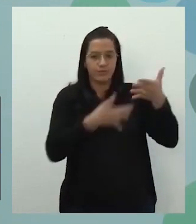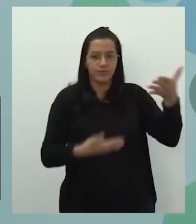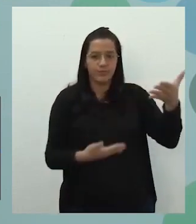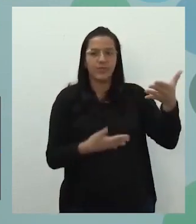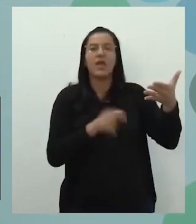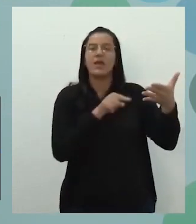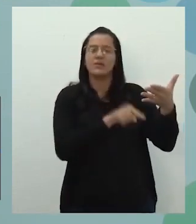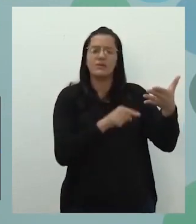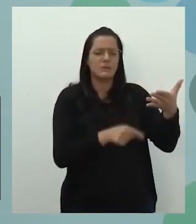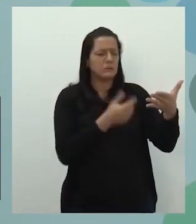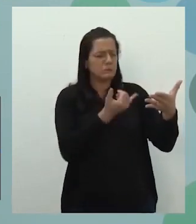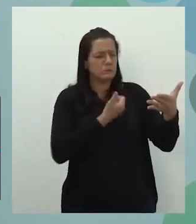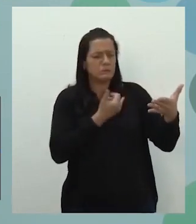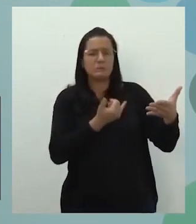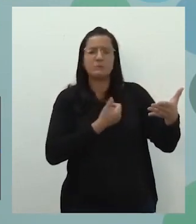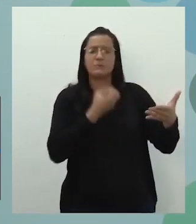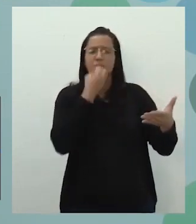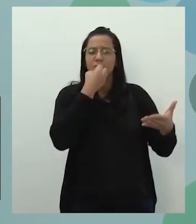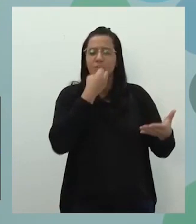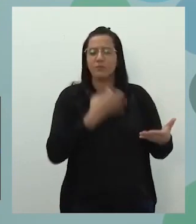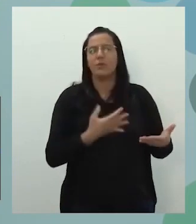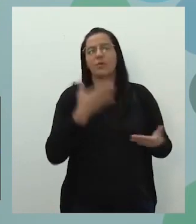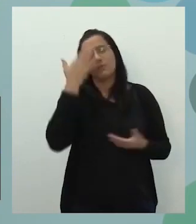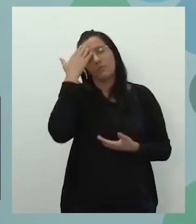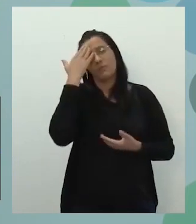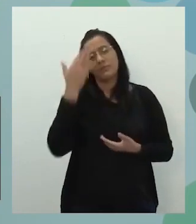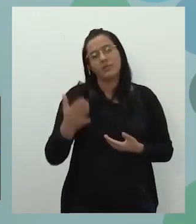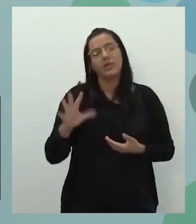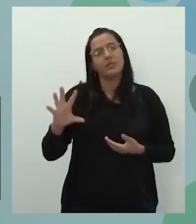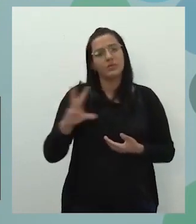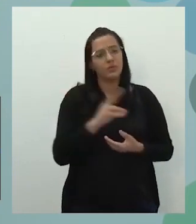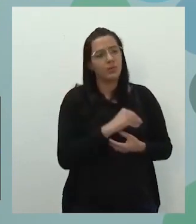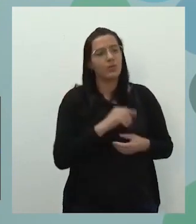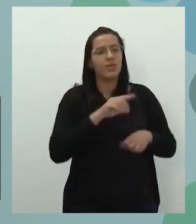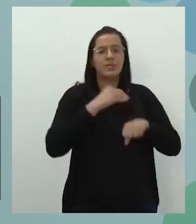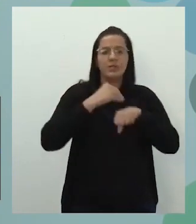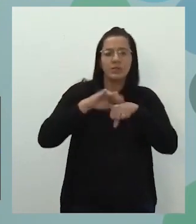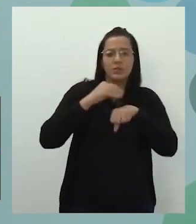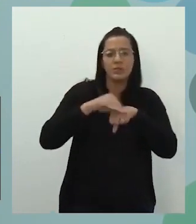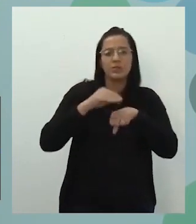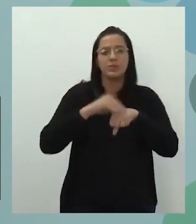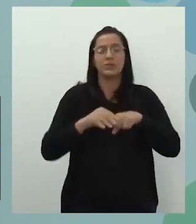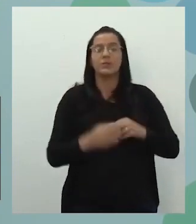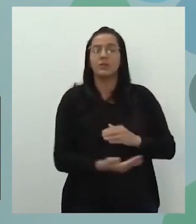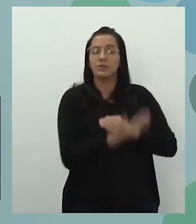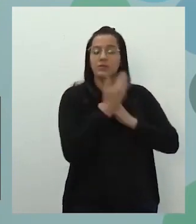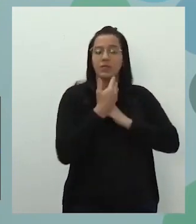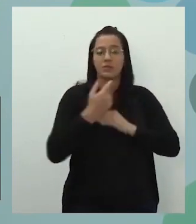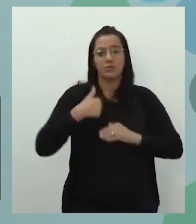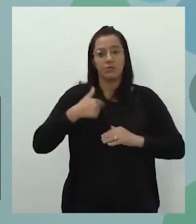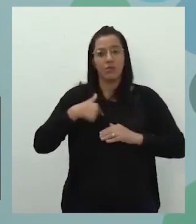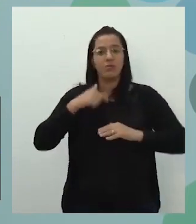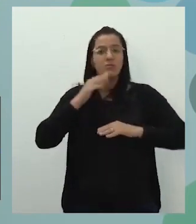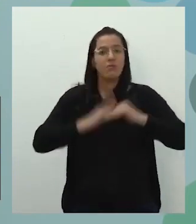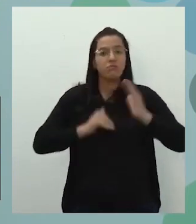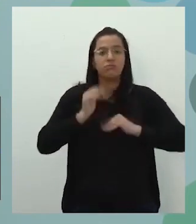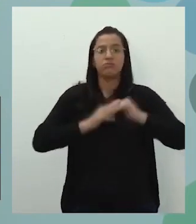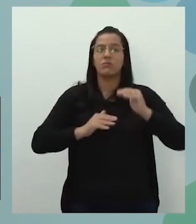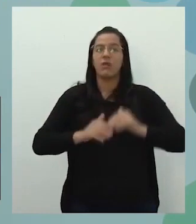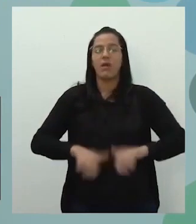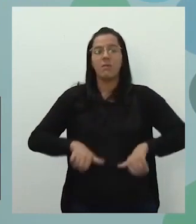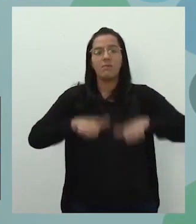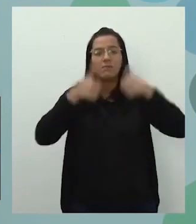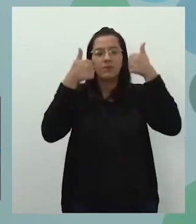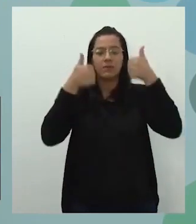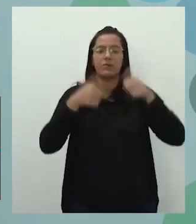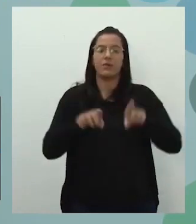tanto lá nas aulas, como também por outros meios, que a gente recebe a devolutiva. É bom para a gente poder melhorar nossas aulas, para poder ver onde está falhando,